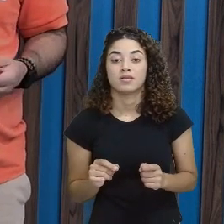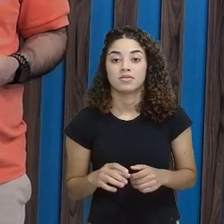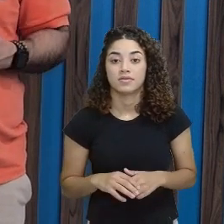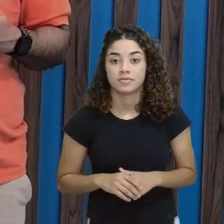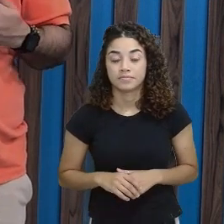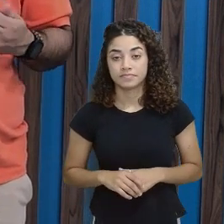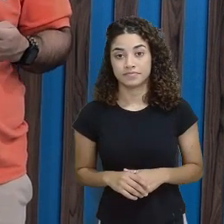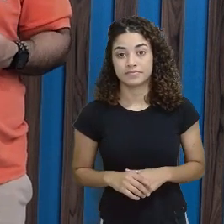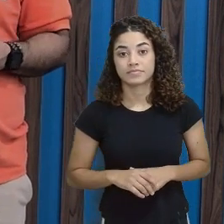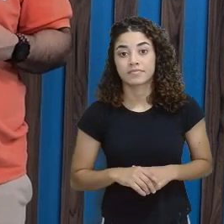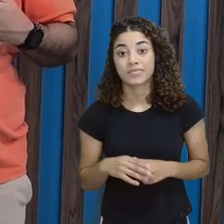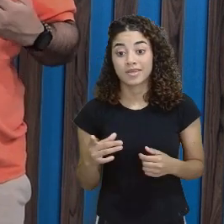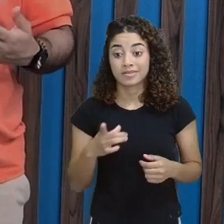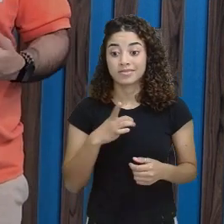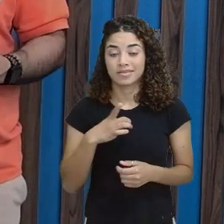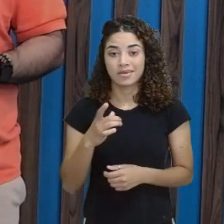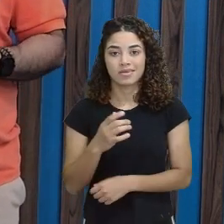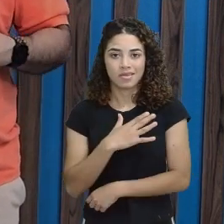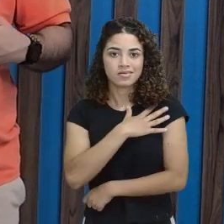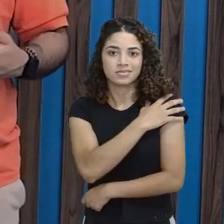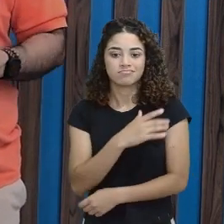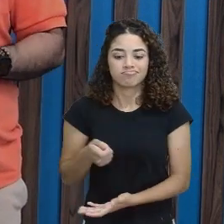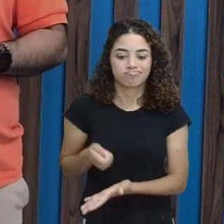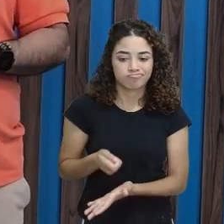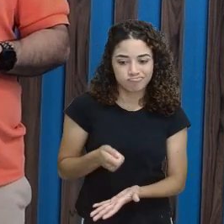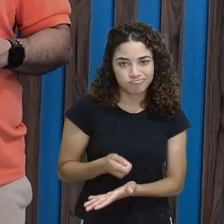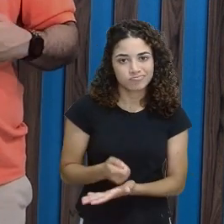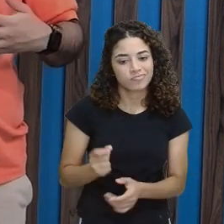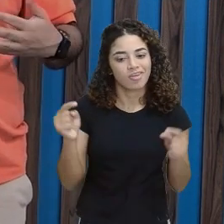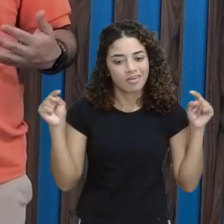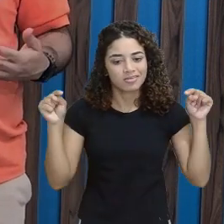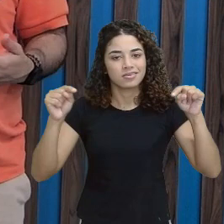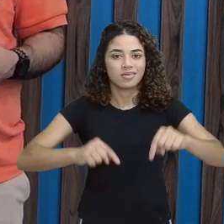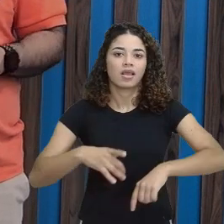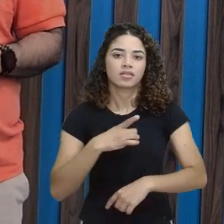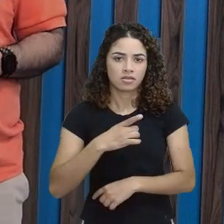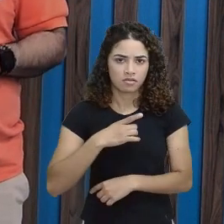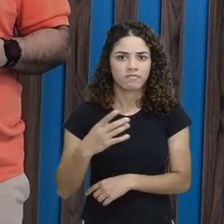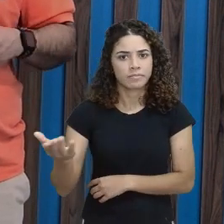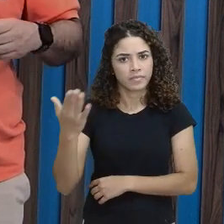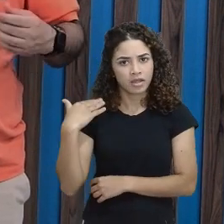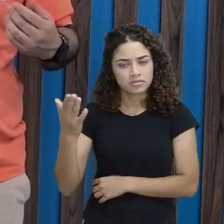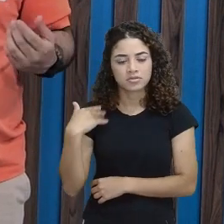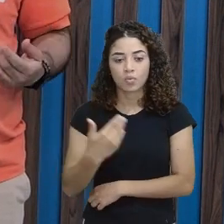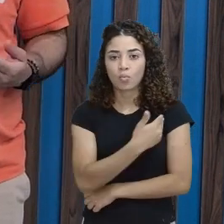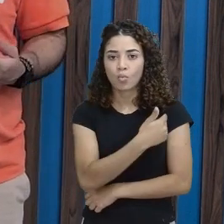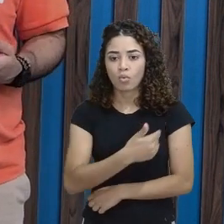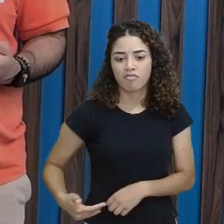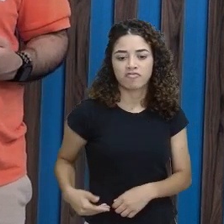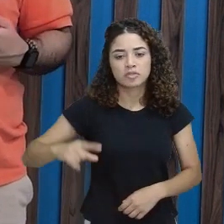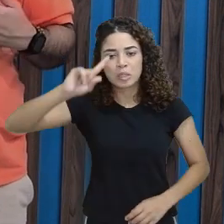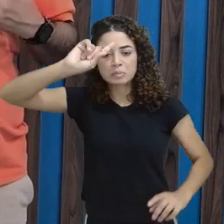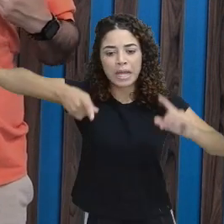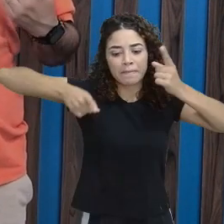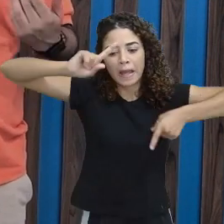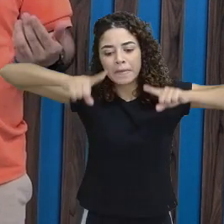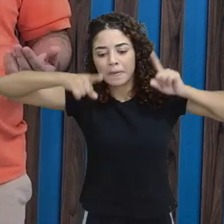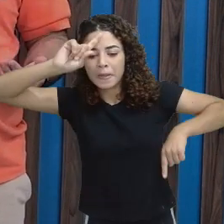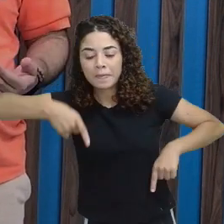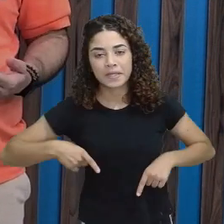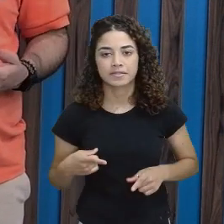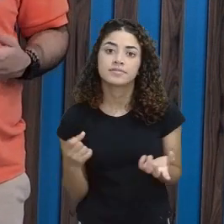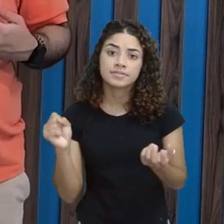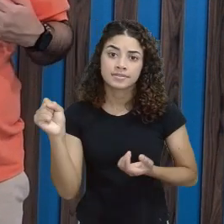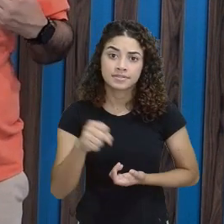estabelecimento desse regime de exceção, como a gente chama, esse regime de exceção, esse governo autoritário, e a gente